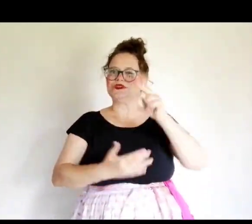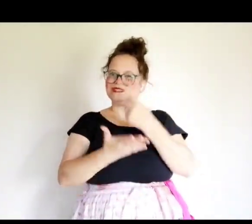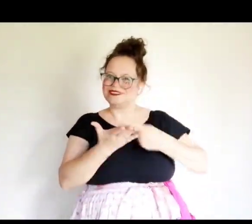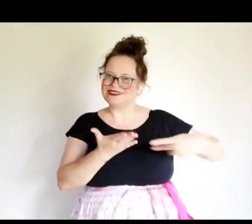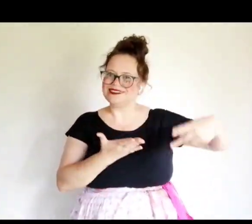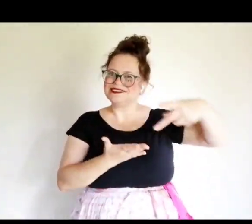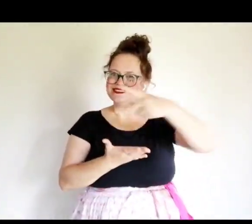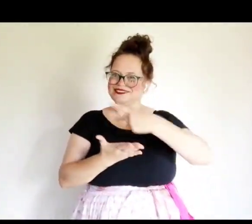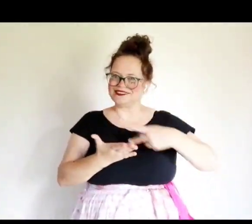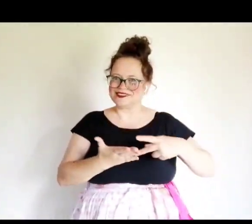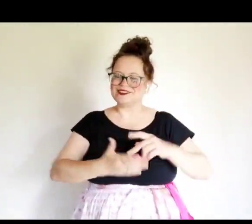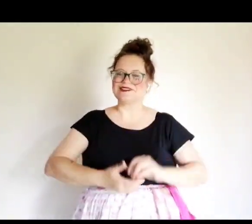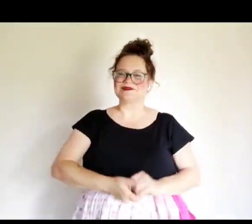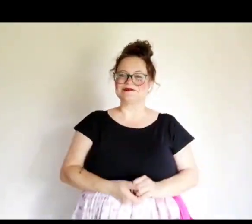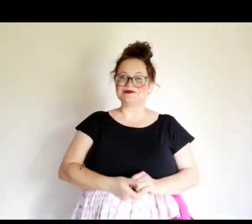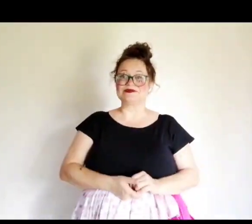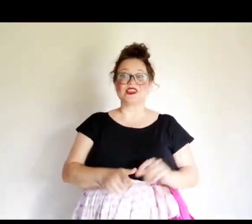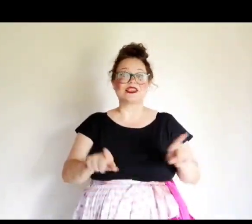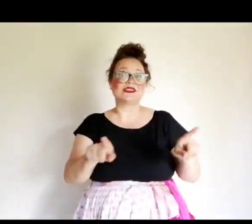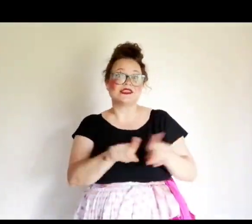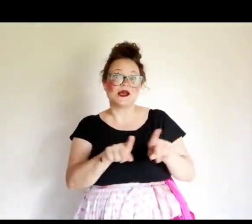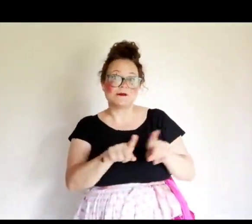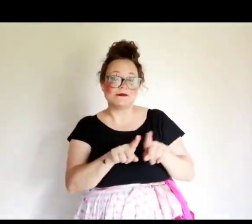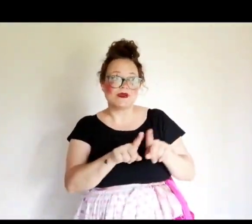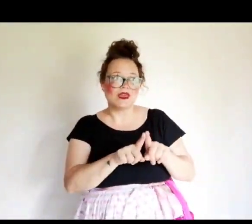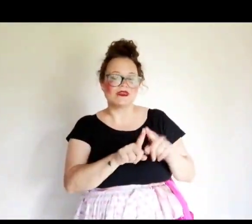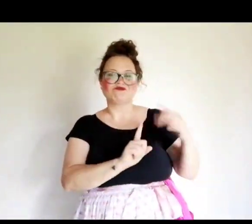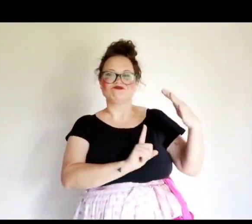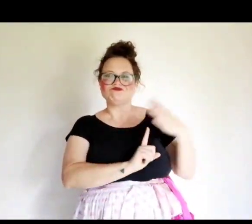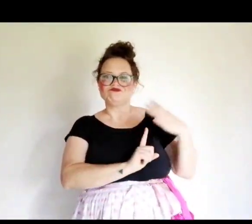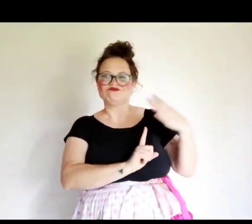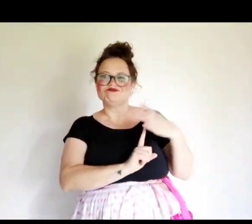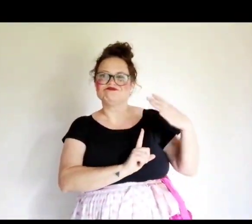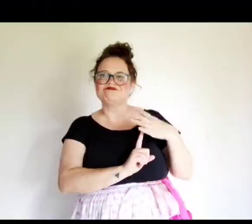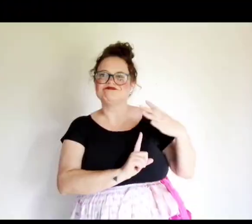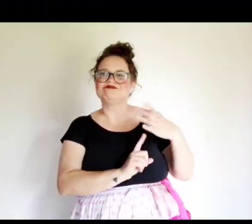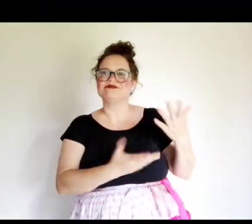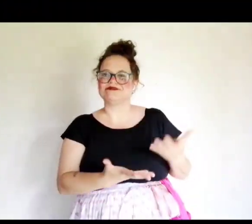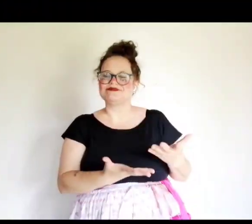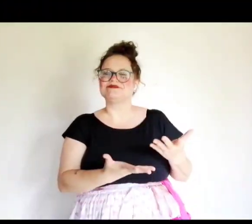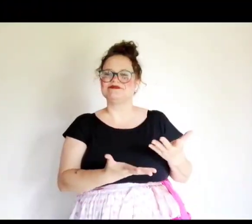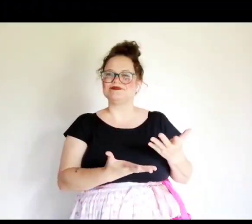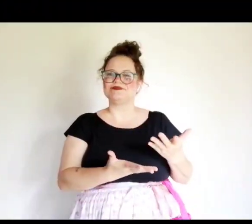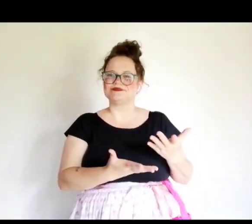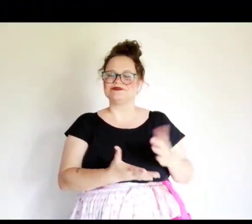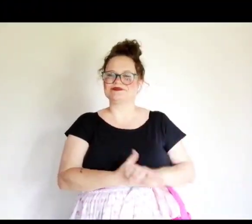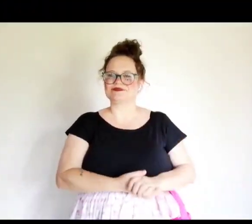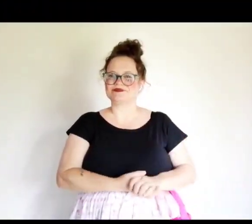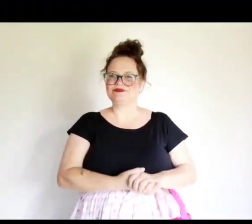para fazer. E isso também interferiu